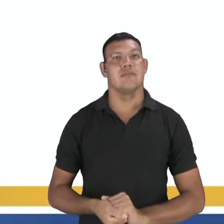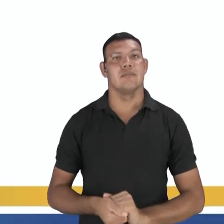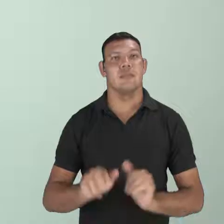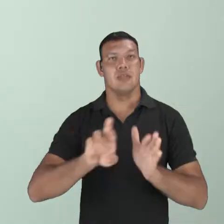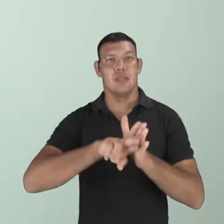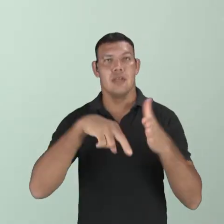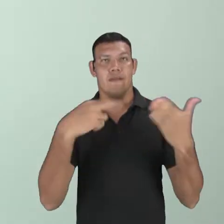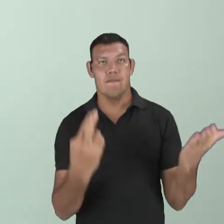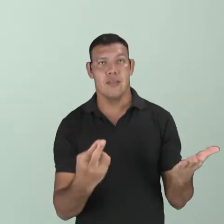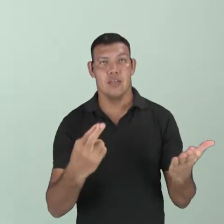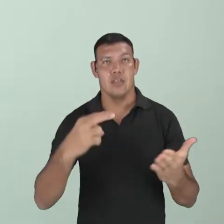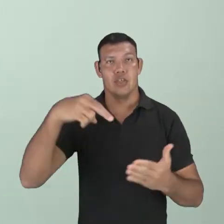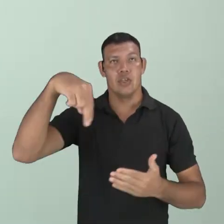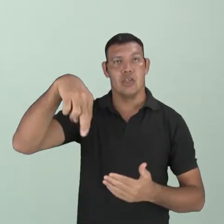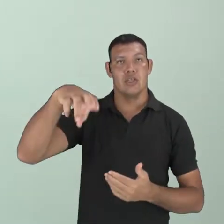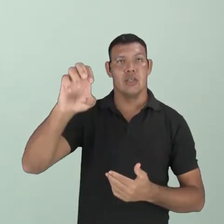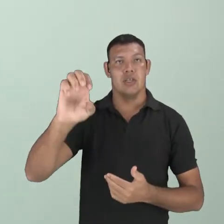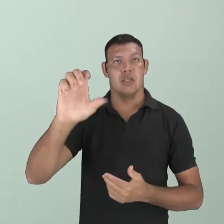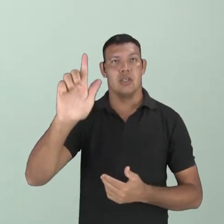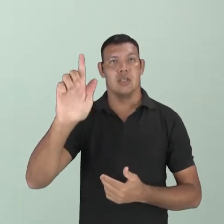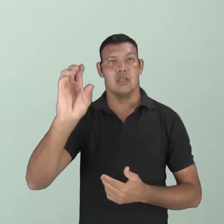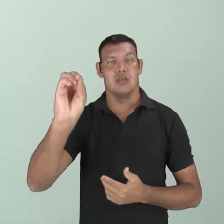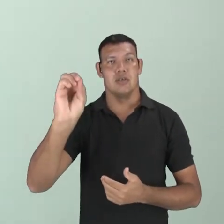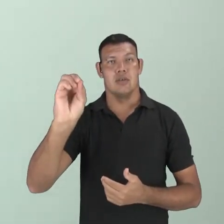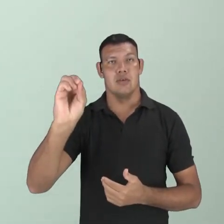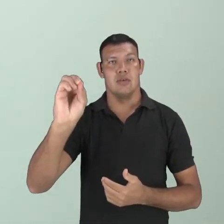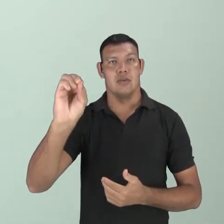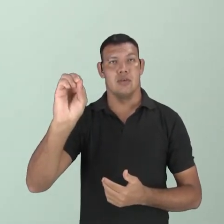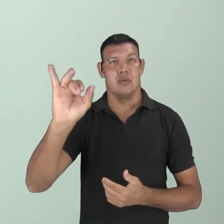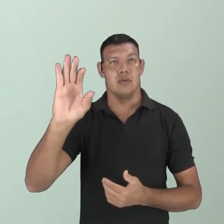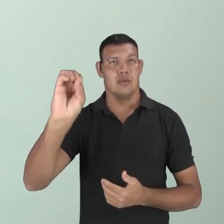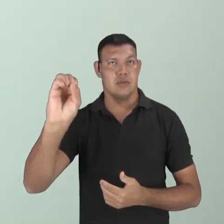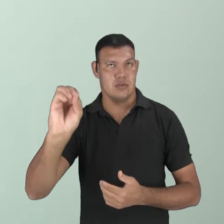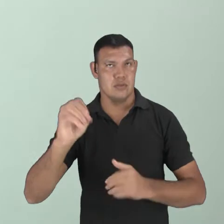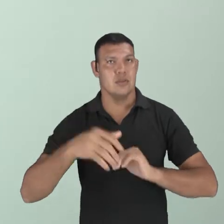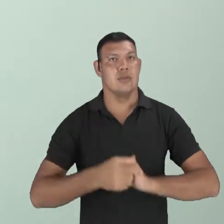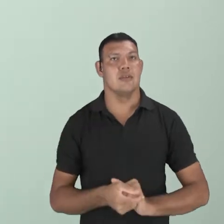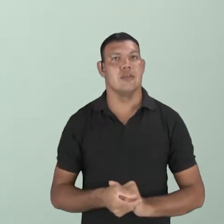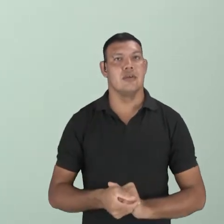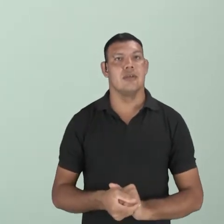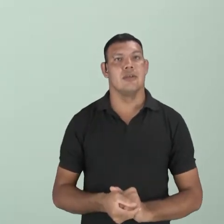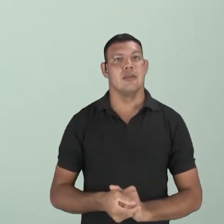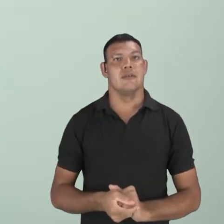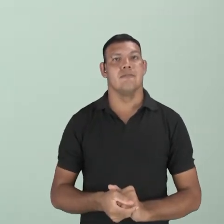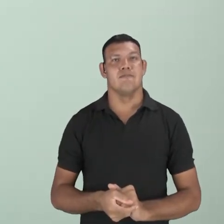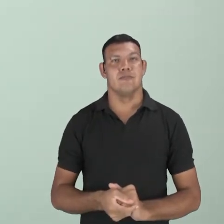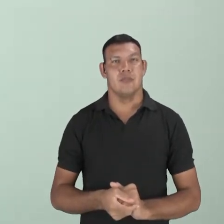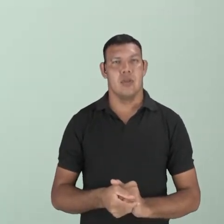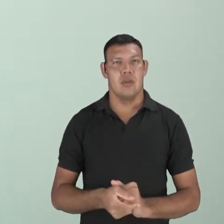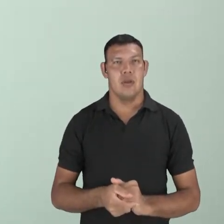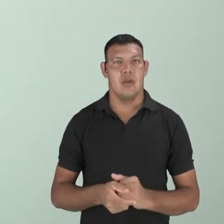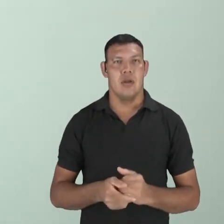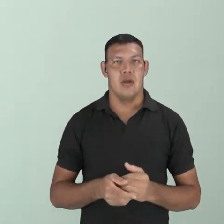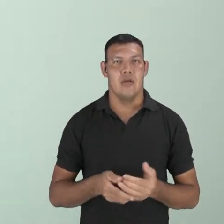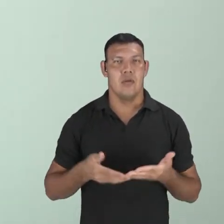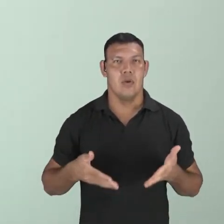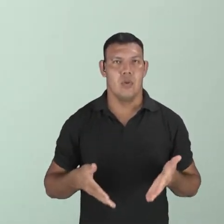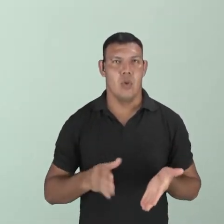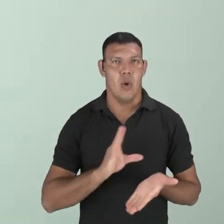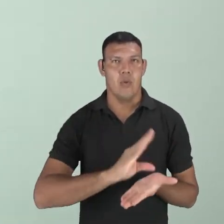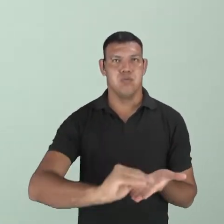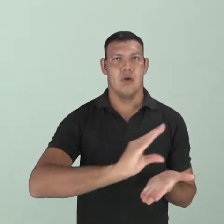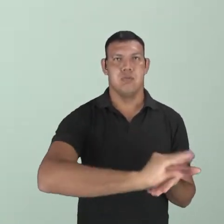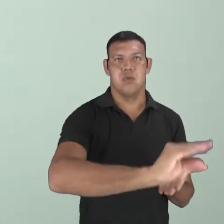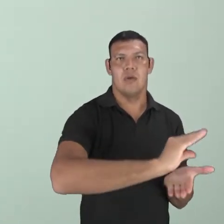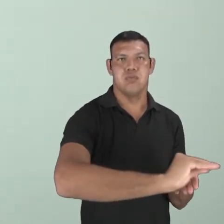seguinte, mas professora, por que o mundo inteiro se preocupa tanto com a questão da Amazônia?